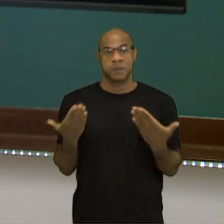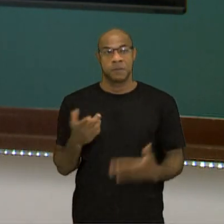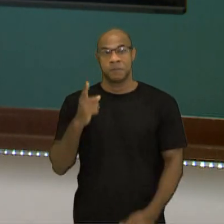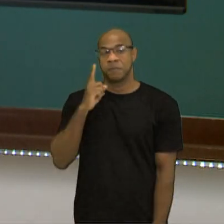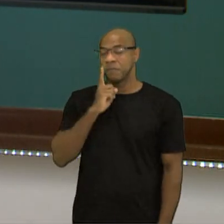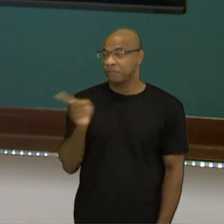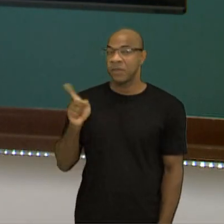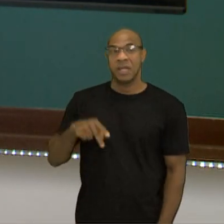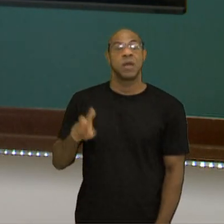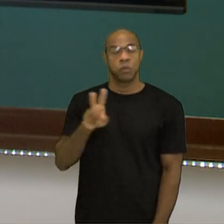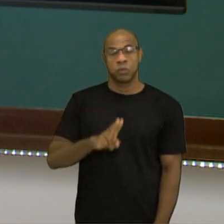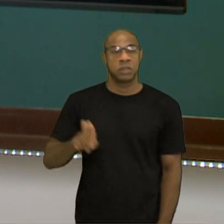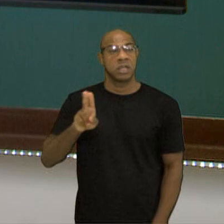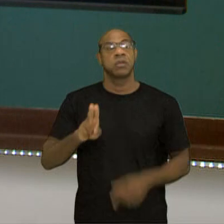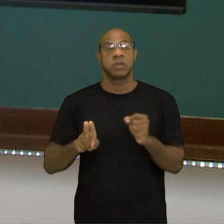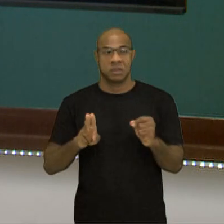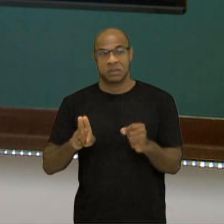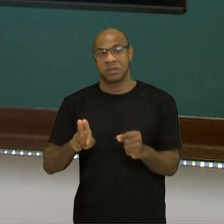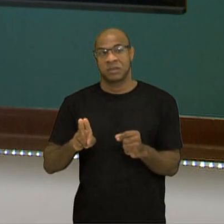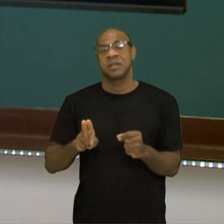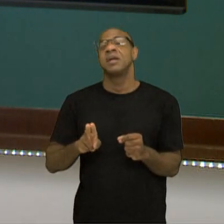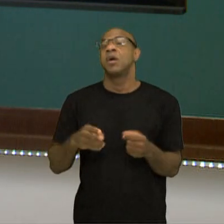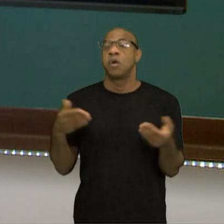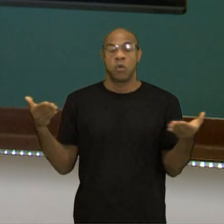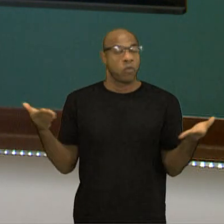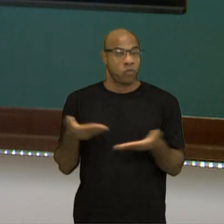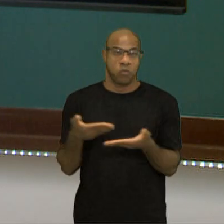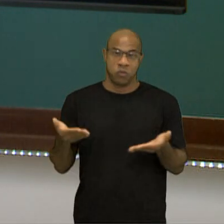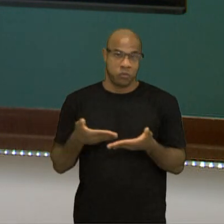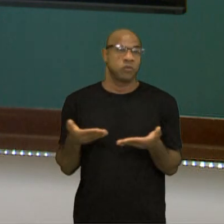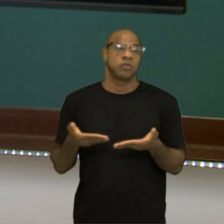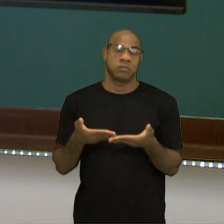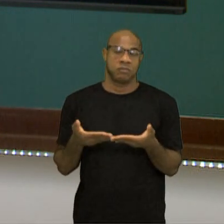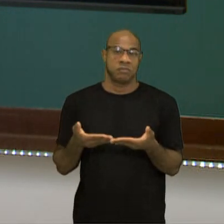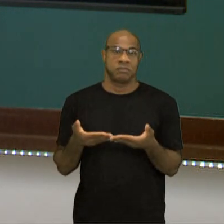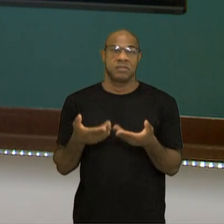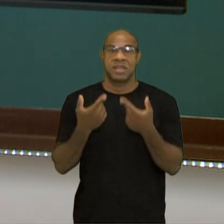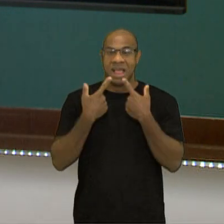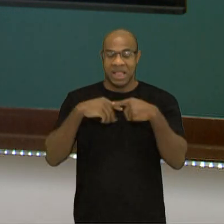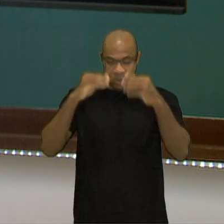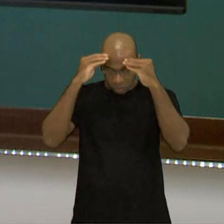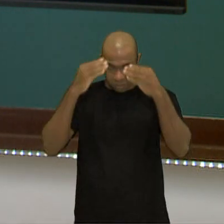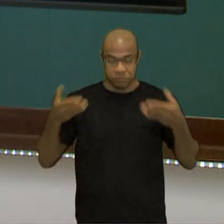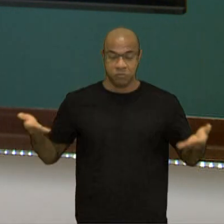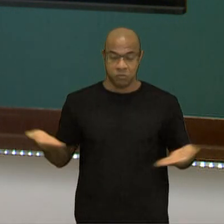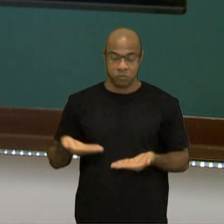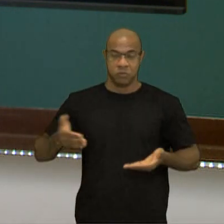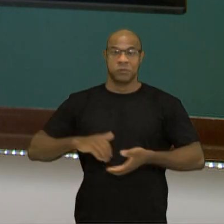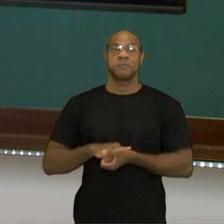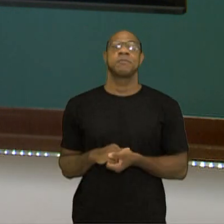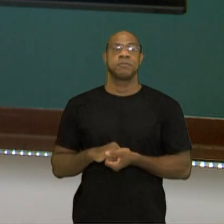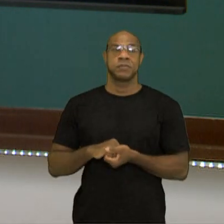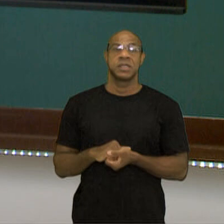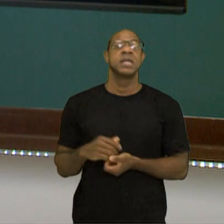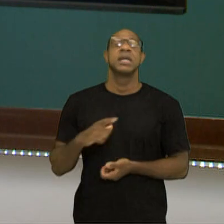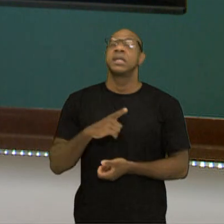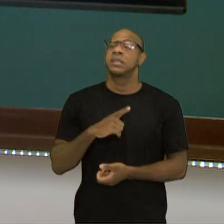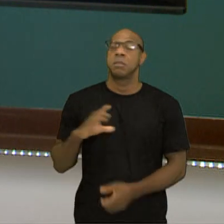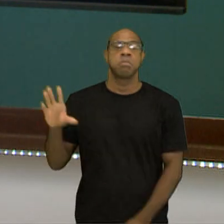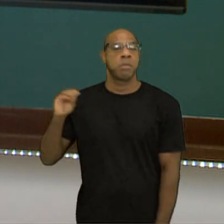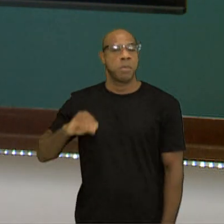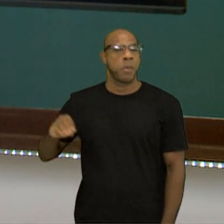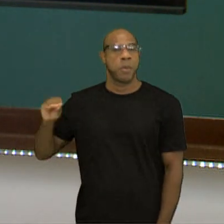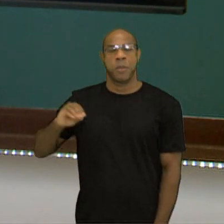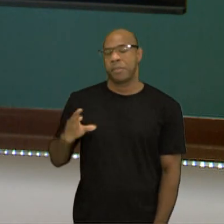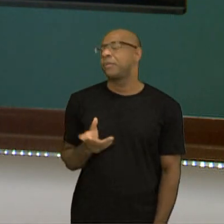utilizados, principalmente na linguagem do dia a dia, do falante nativo de língua inglesa. Existem muitos. E não